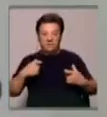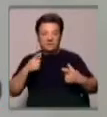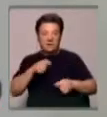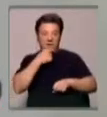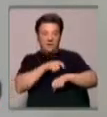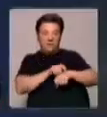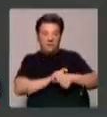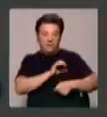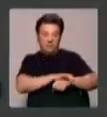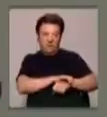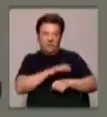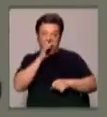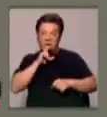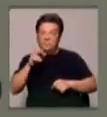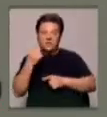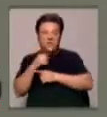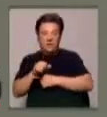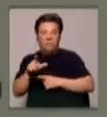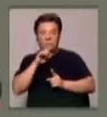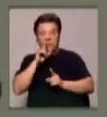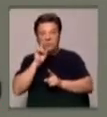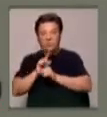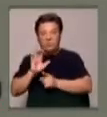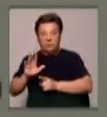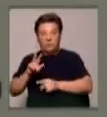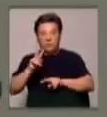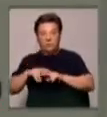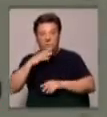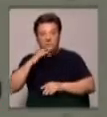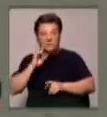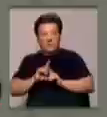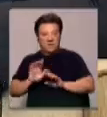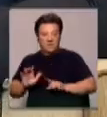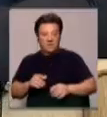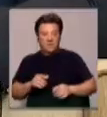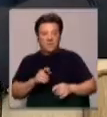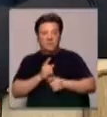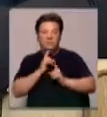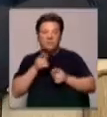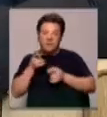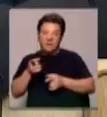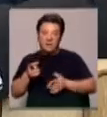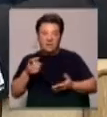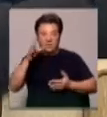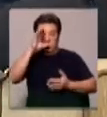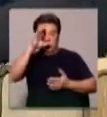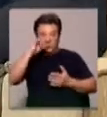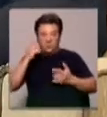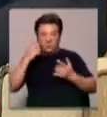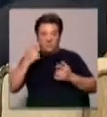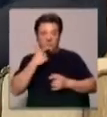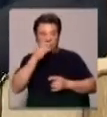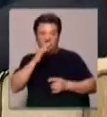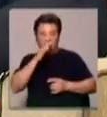se a resposta for não aí poderá continuar em prisão preventiva tem o ministério público pode dizer vamos